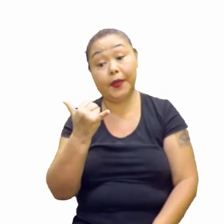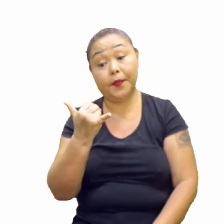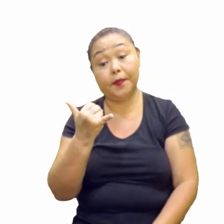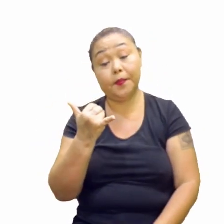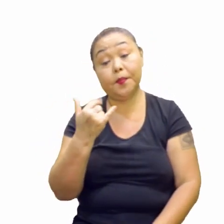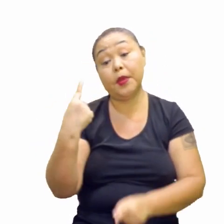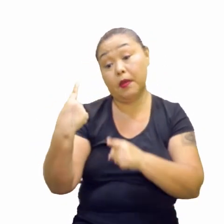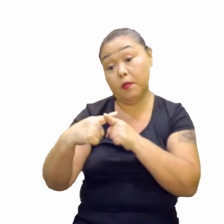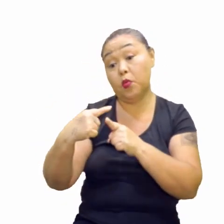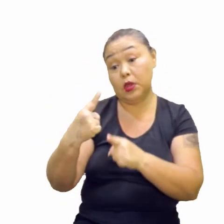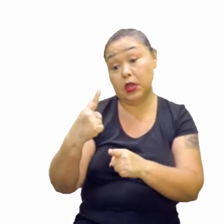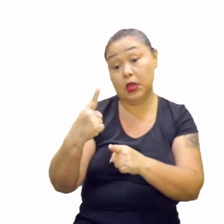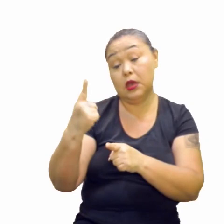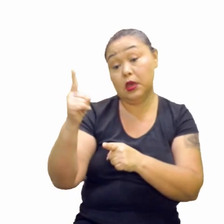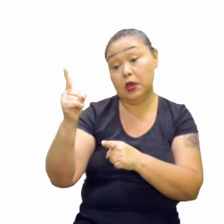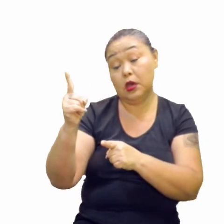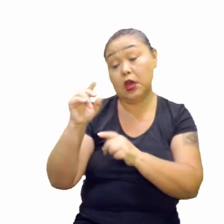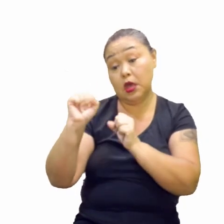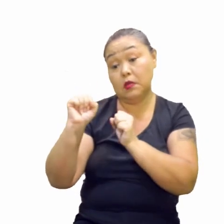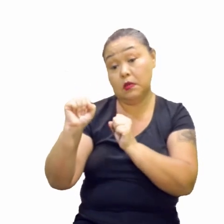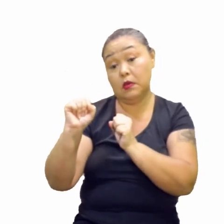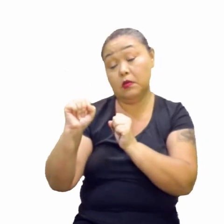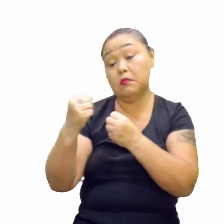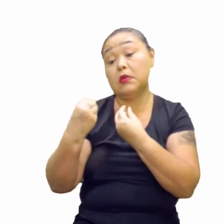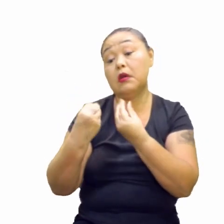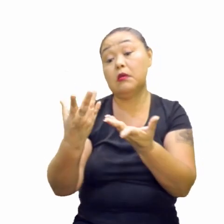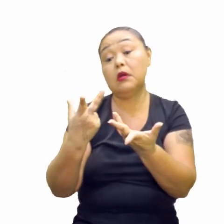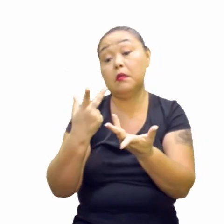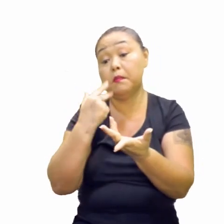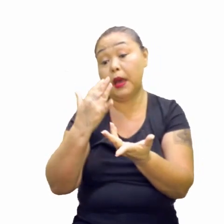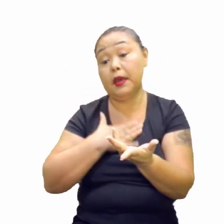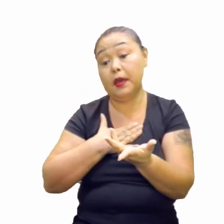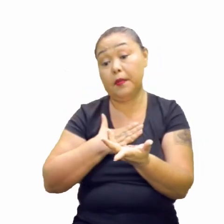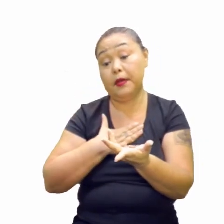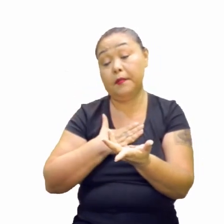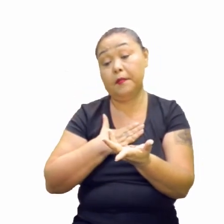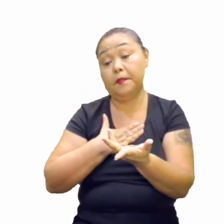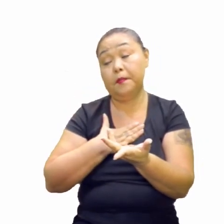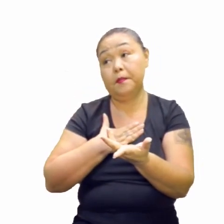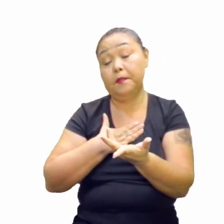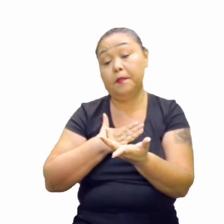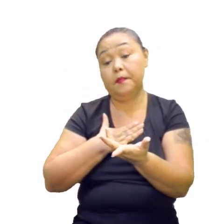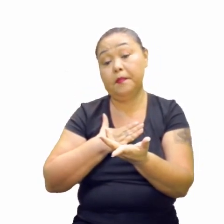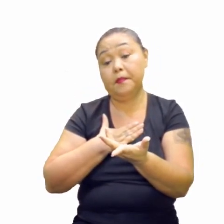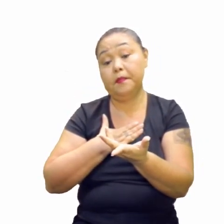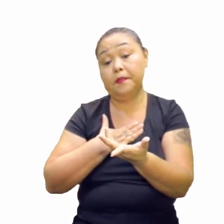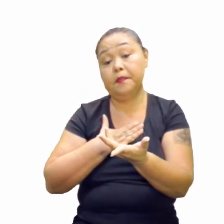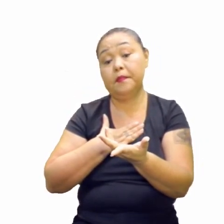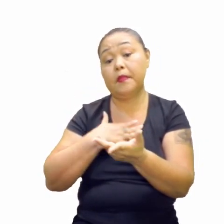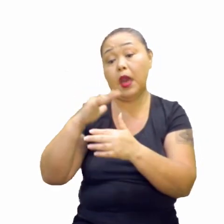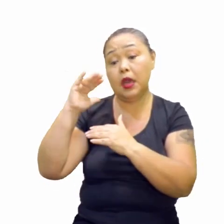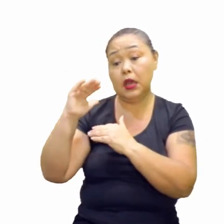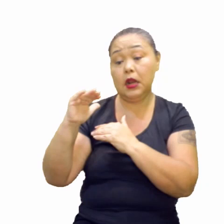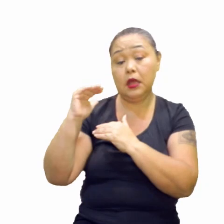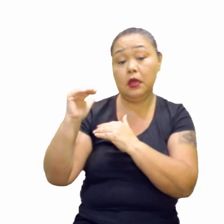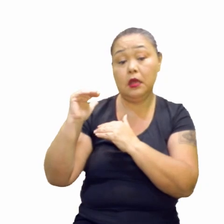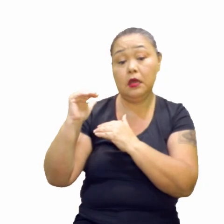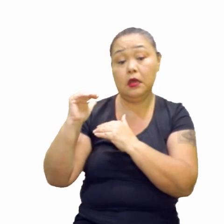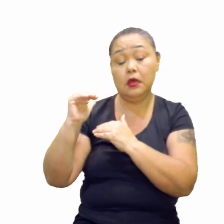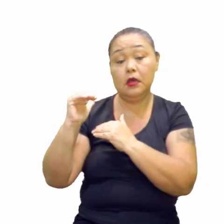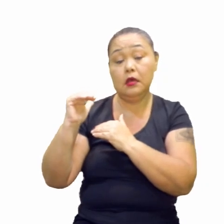você não pode dar o emprego ao meu pai? A criança